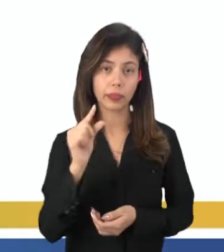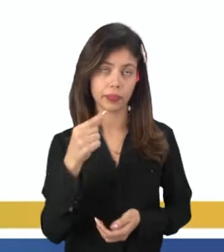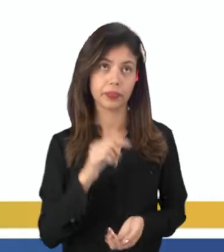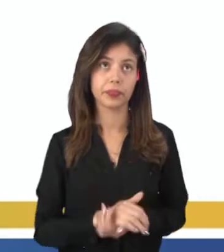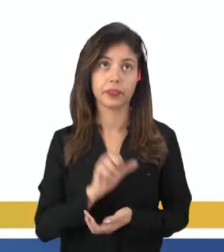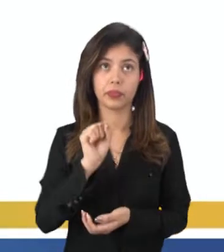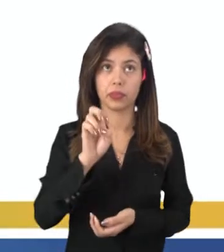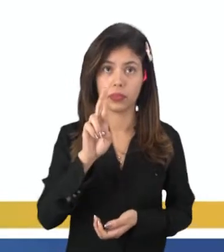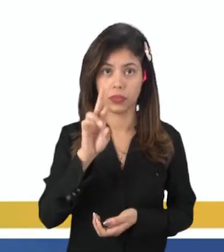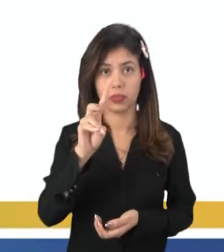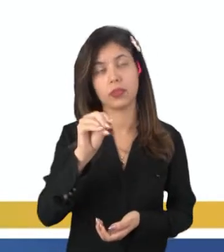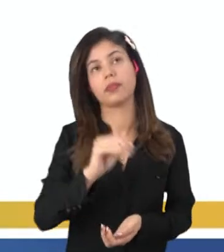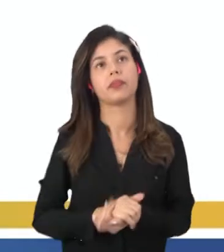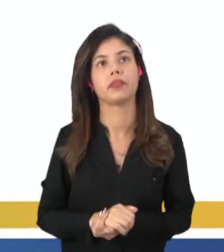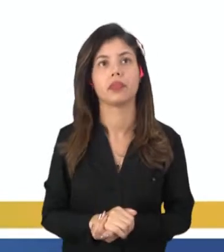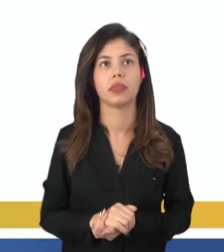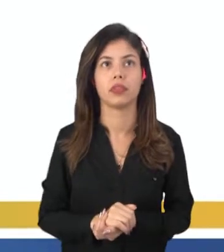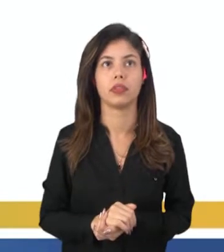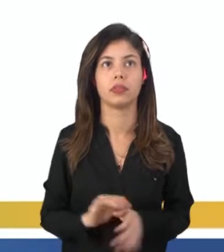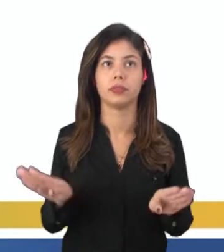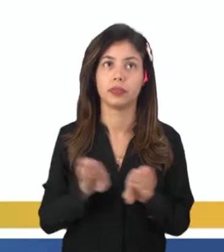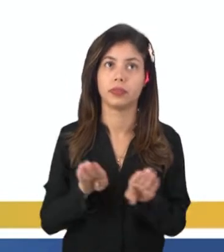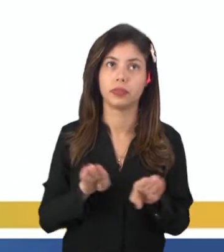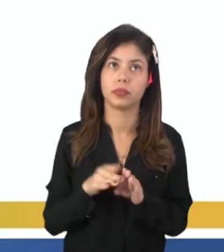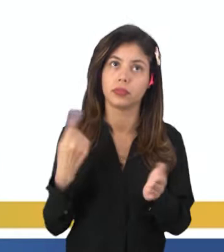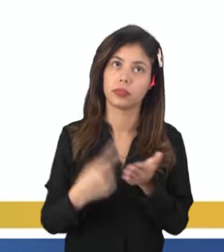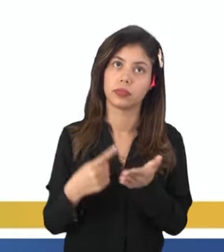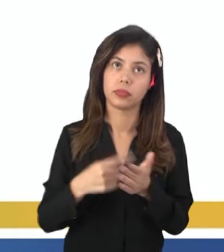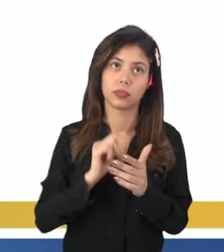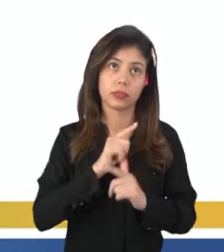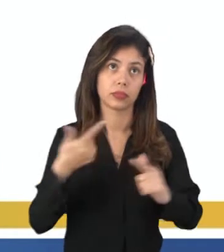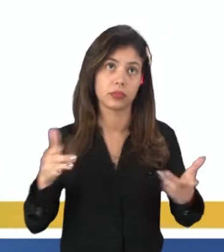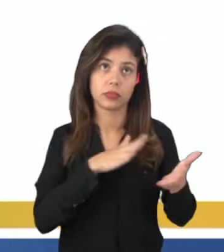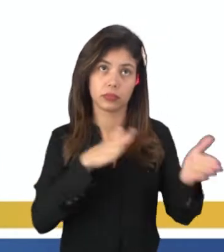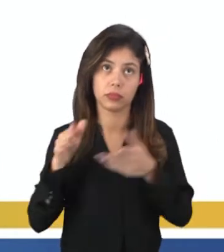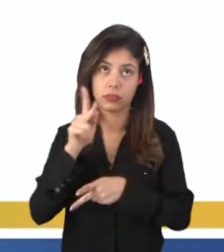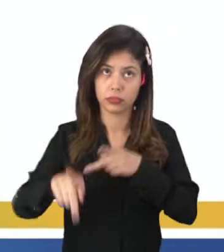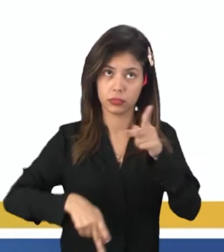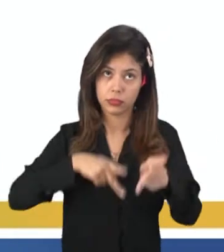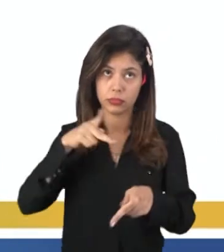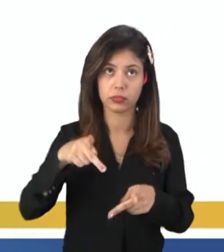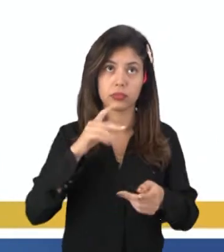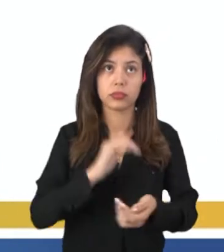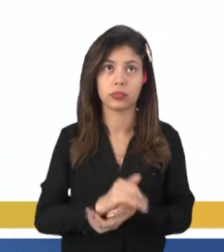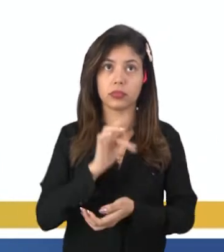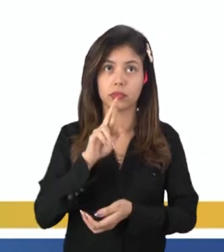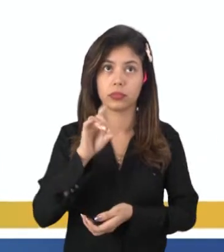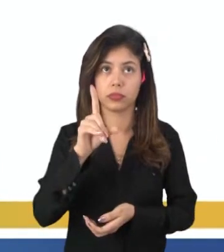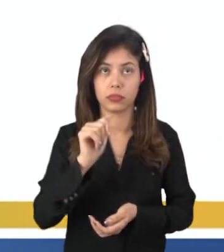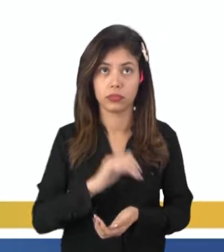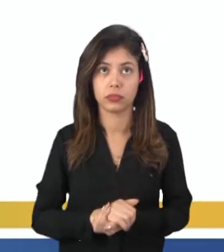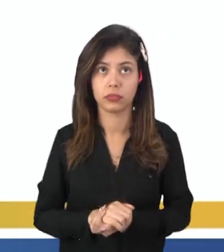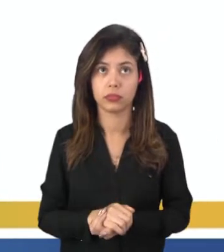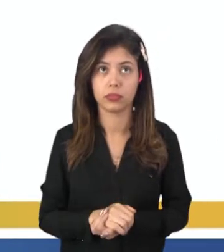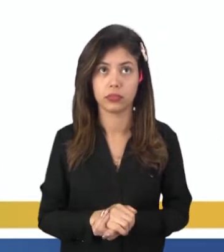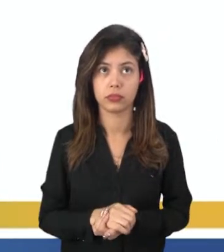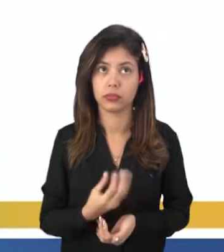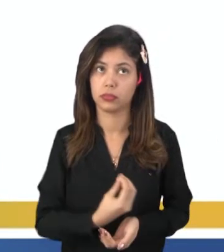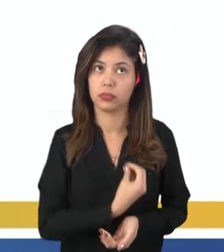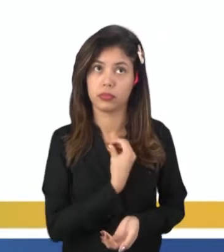servos, né? Os servos eram os camponeses que constituíam a maior parte da população no